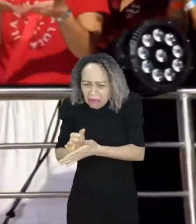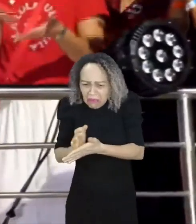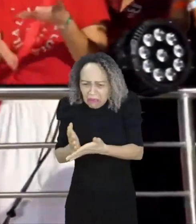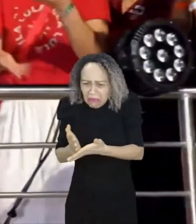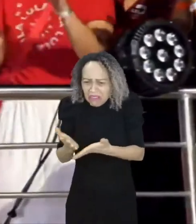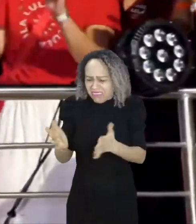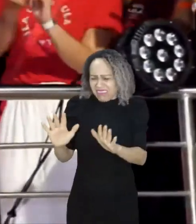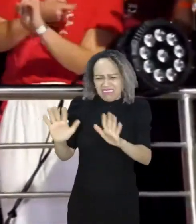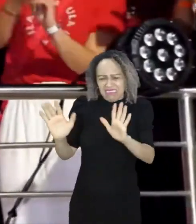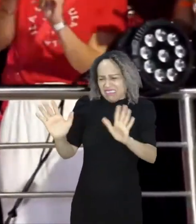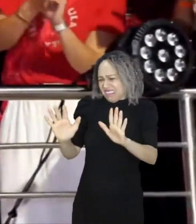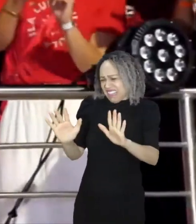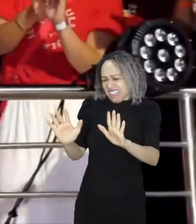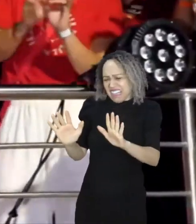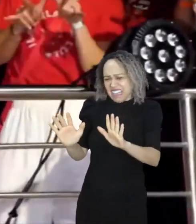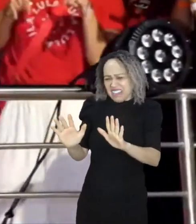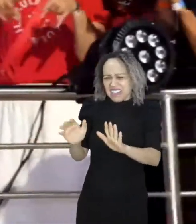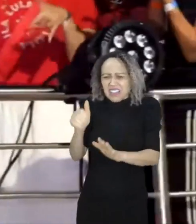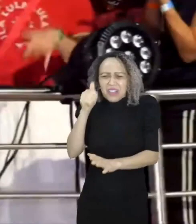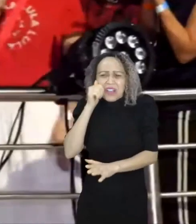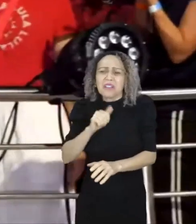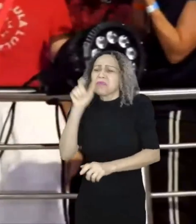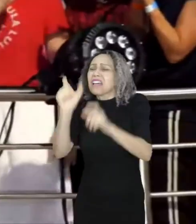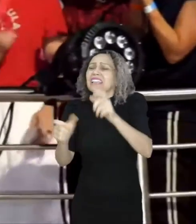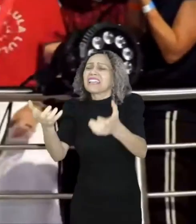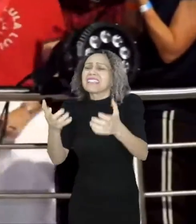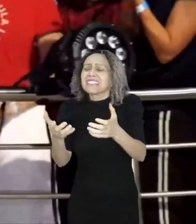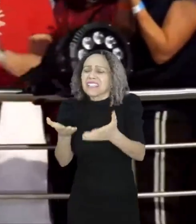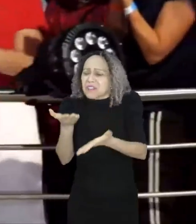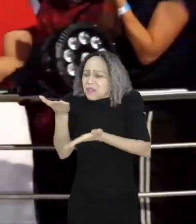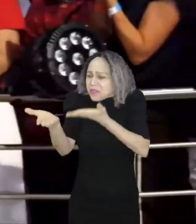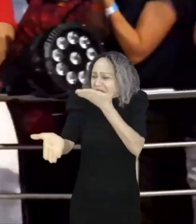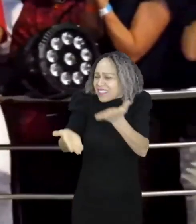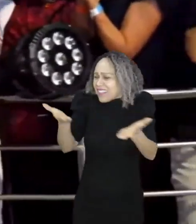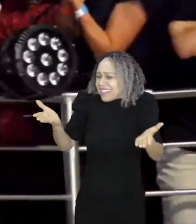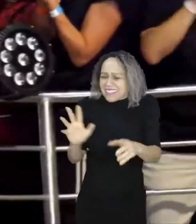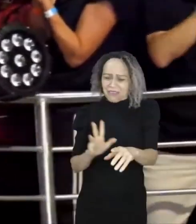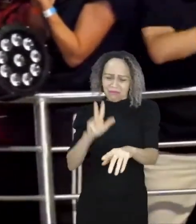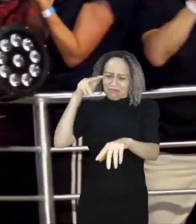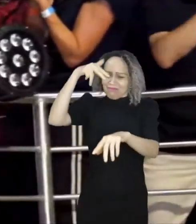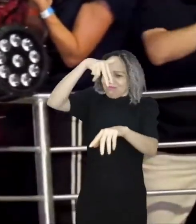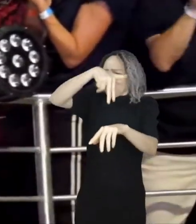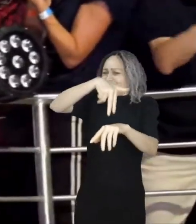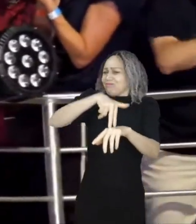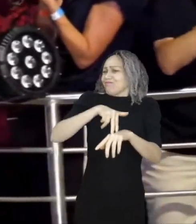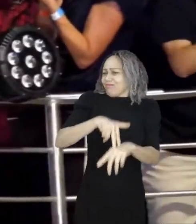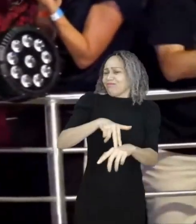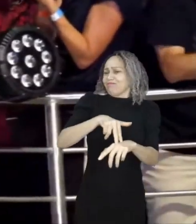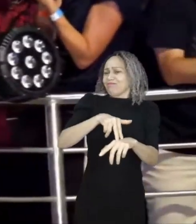mesa, querem ser tratadas como sujeita da história.